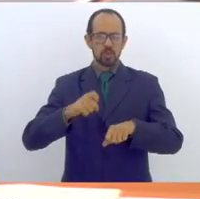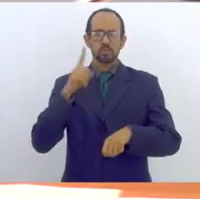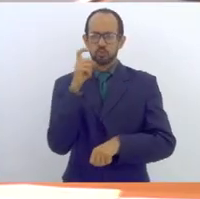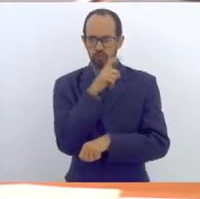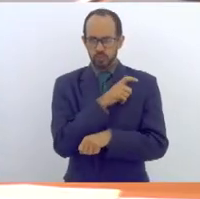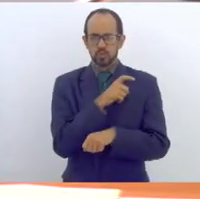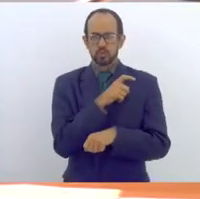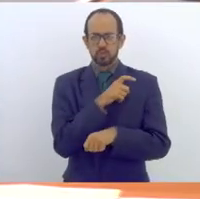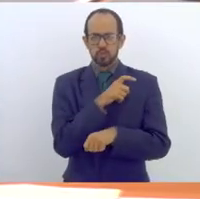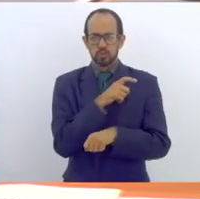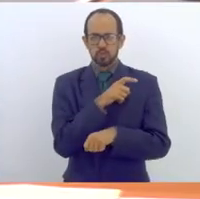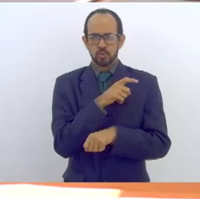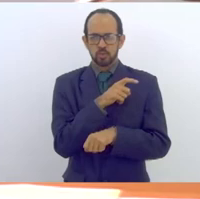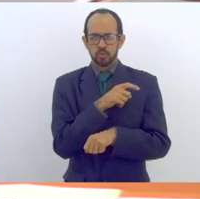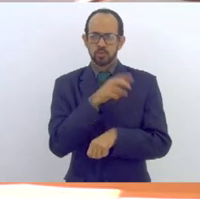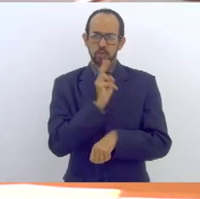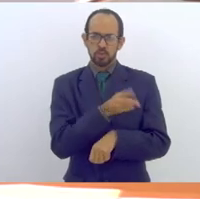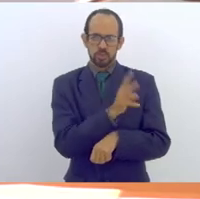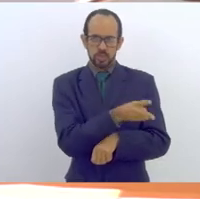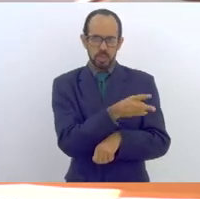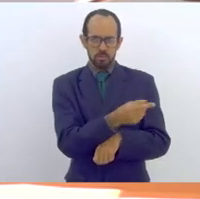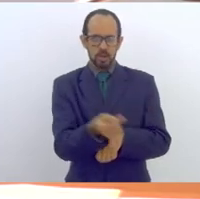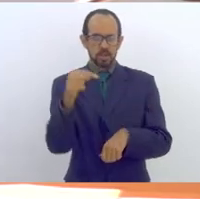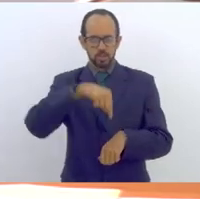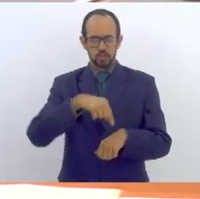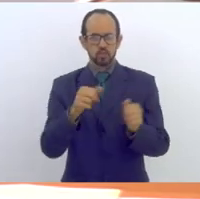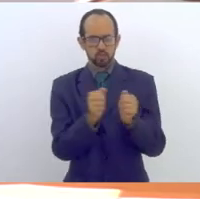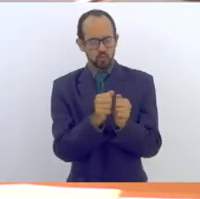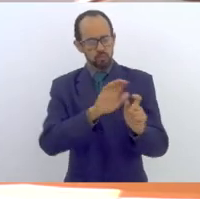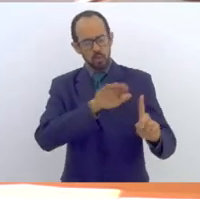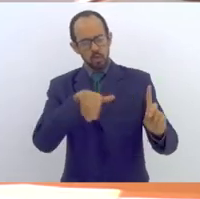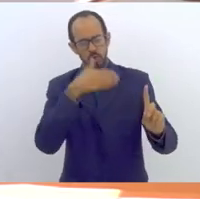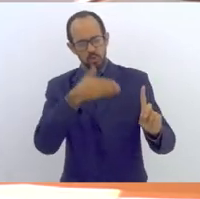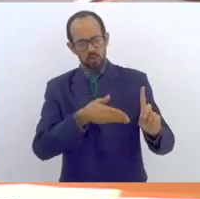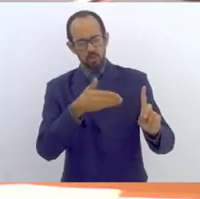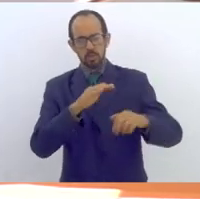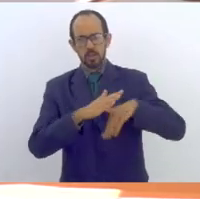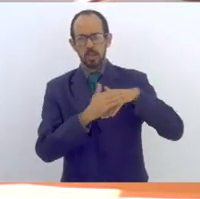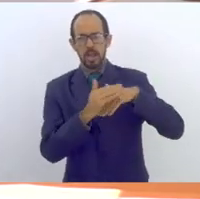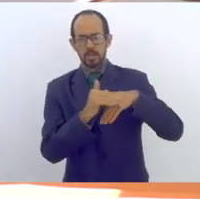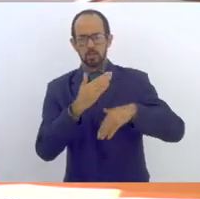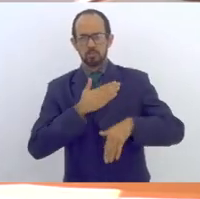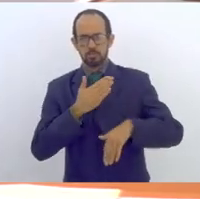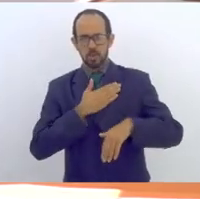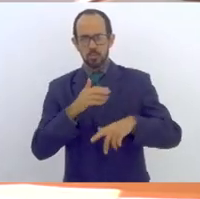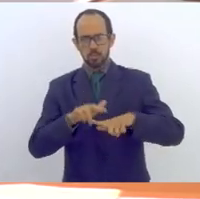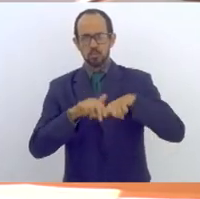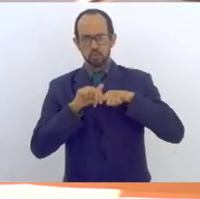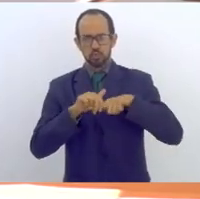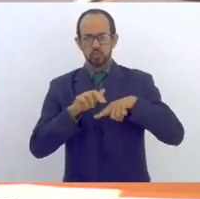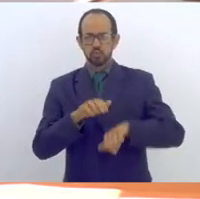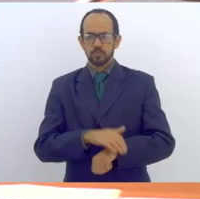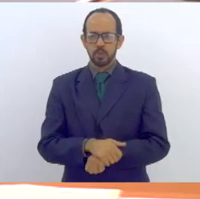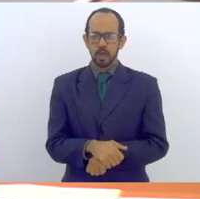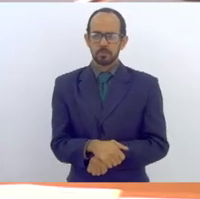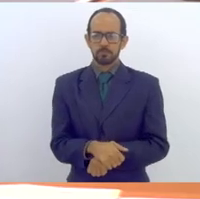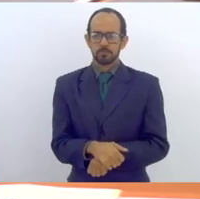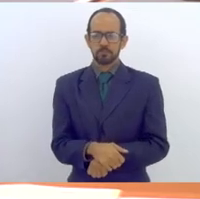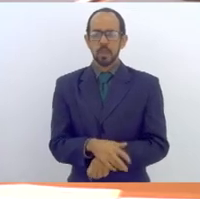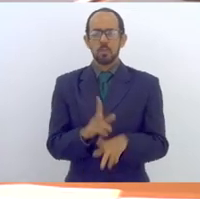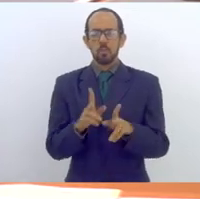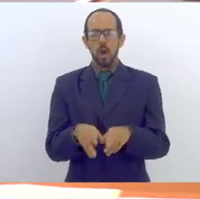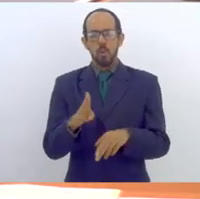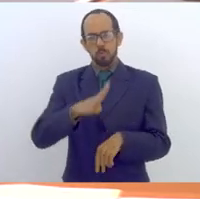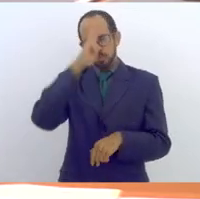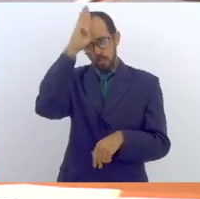ser o senhor pessoalmente sempre conosco fica aqui o meu reconhecimento meu carinho por isso tá então acho que da mesma forma que a gente fez Corpo de